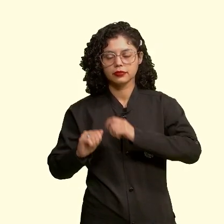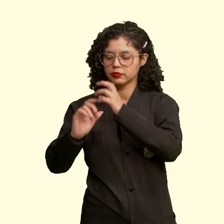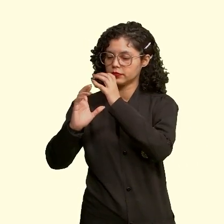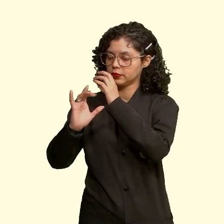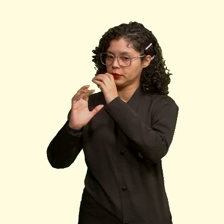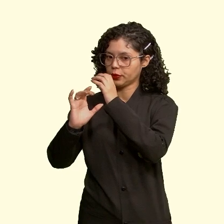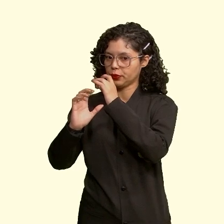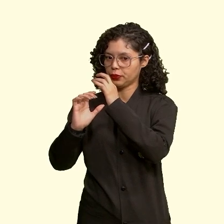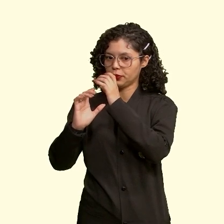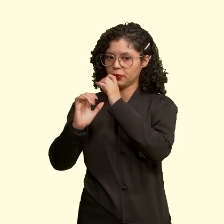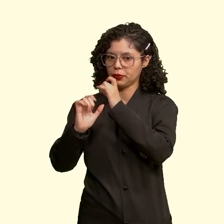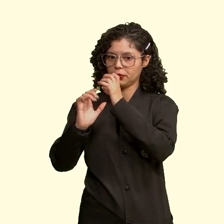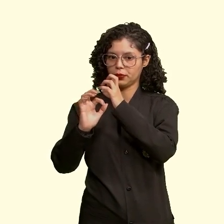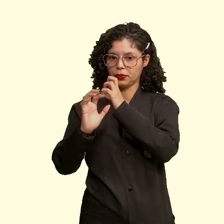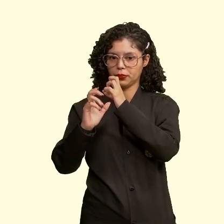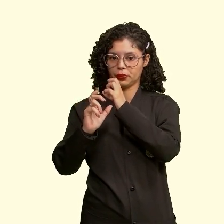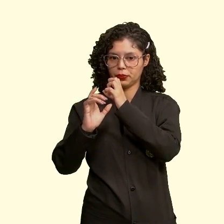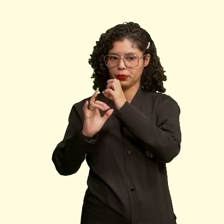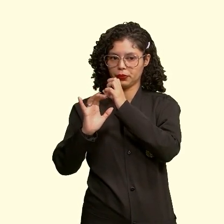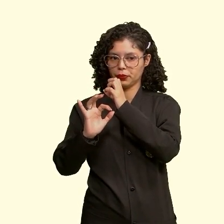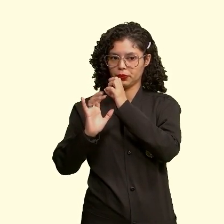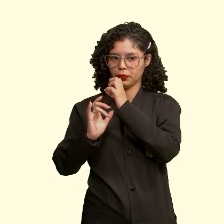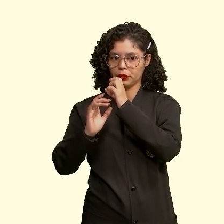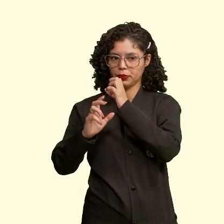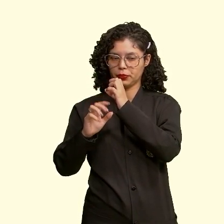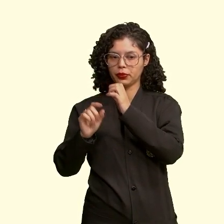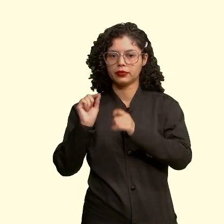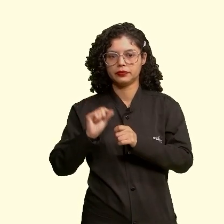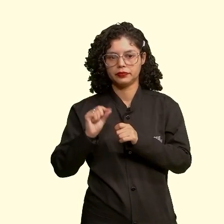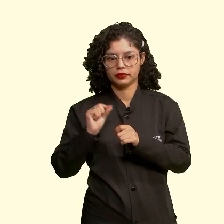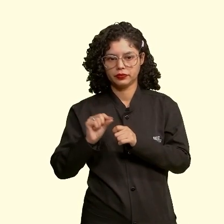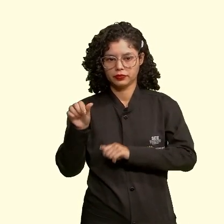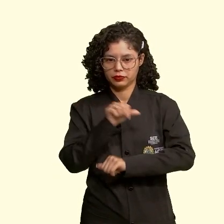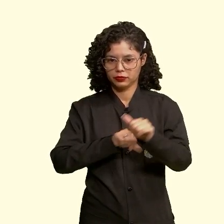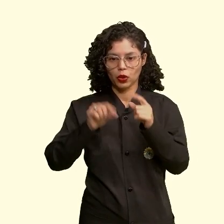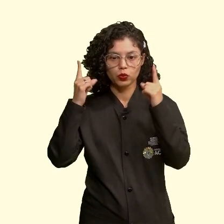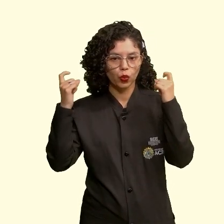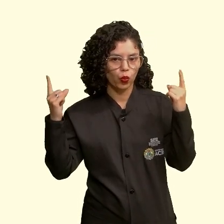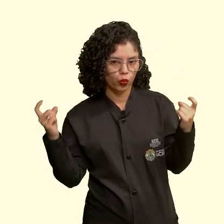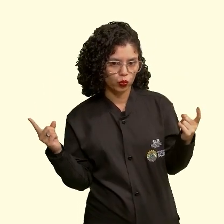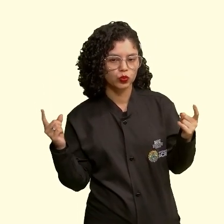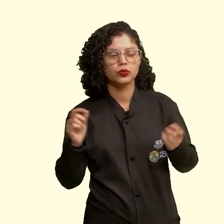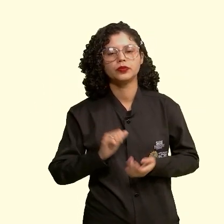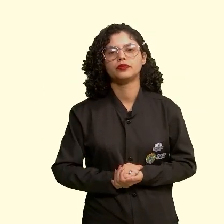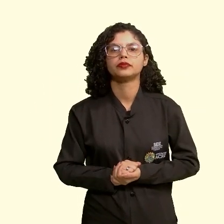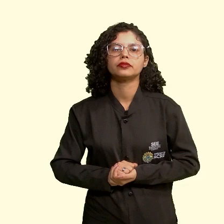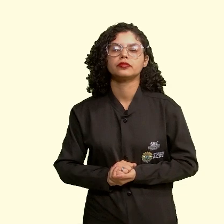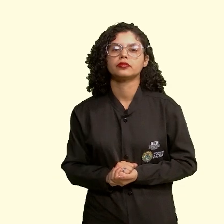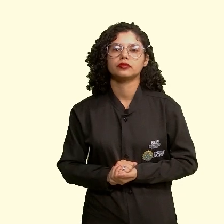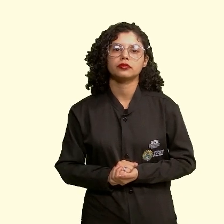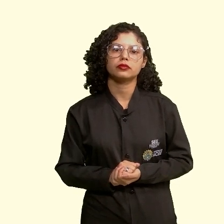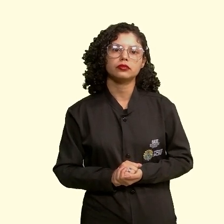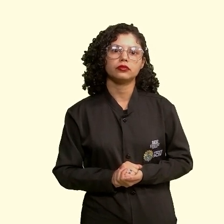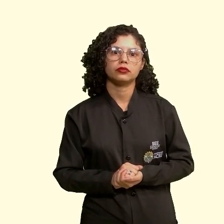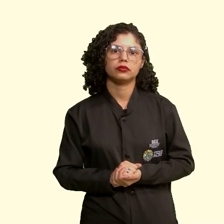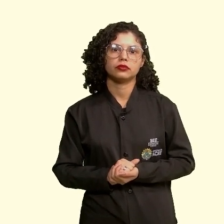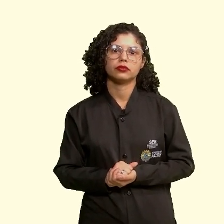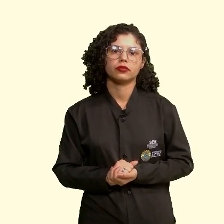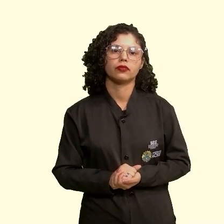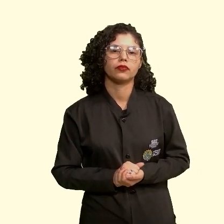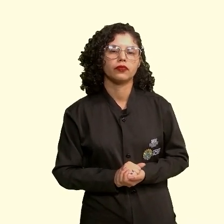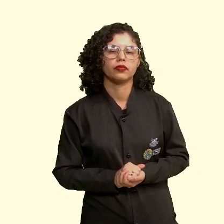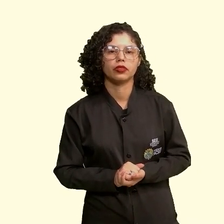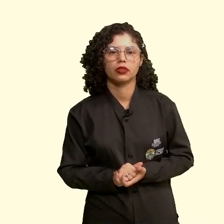soprar ar no bocal, pressionar as válvulas e ir alterando, né, a velocidade do ar soprado para